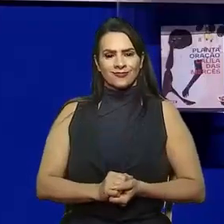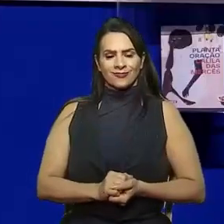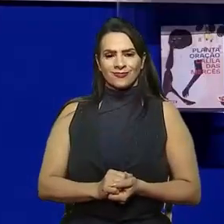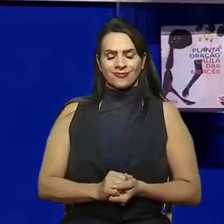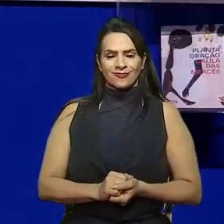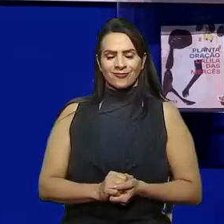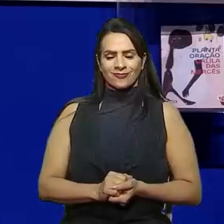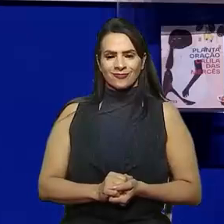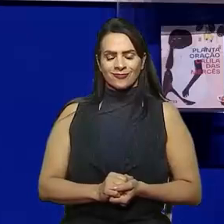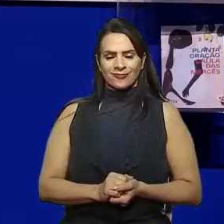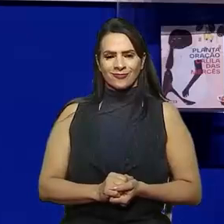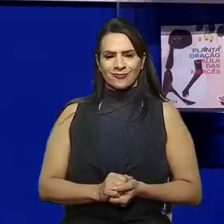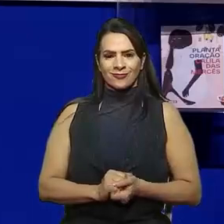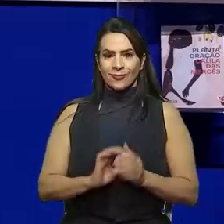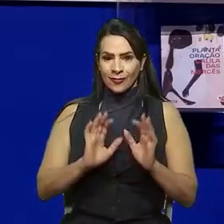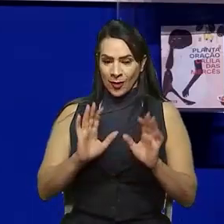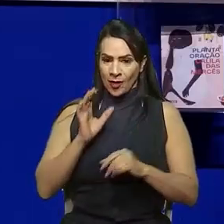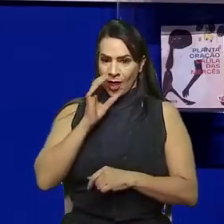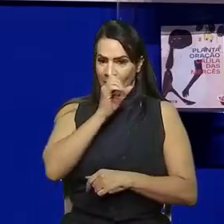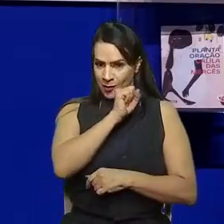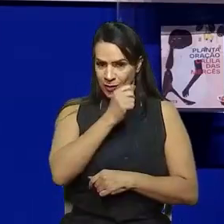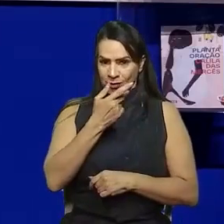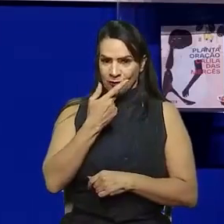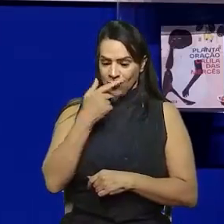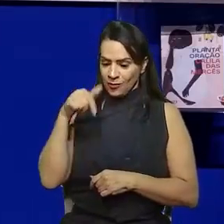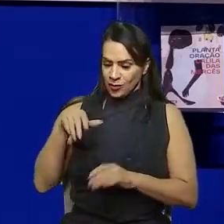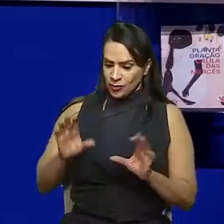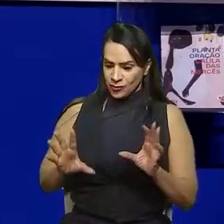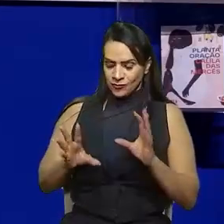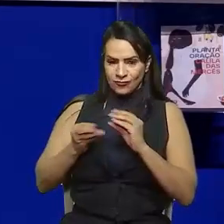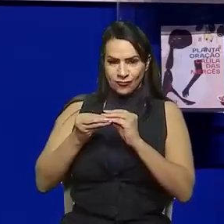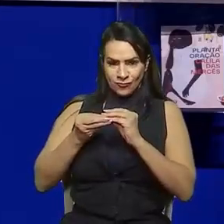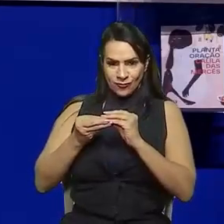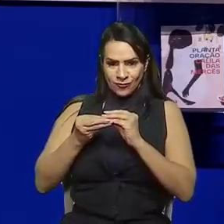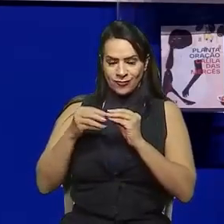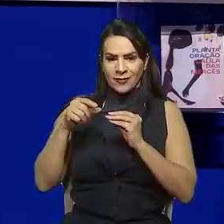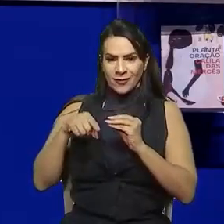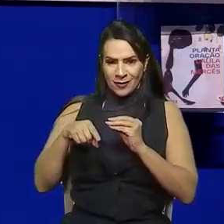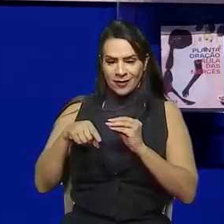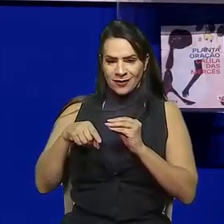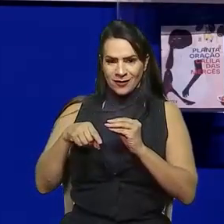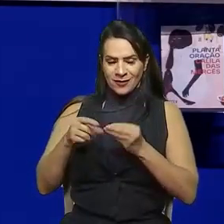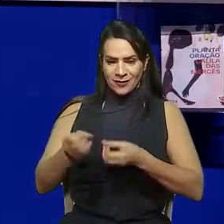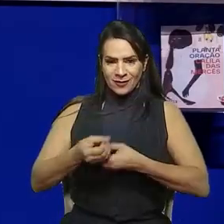É importante eu dizer rapidamente, para fechar aqui, gente, que